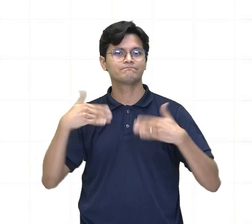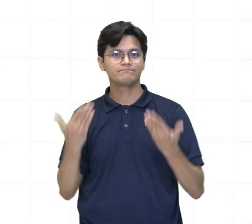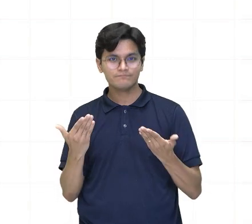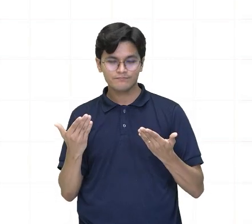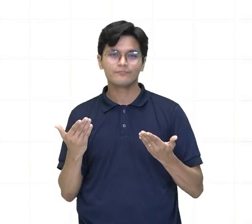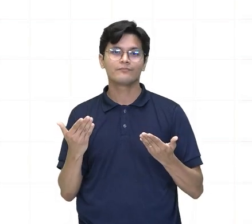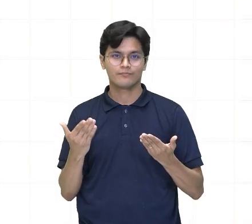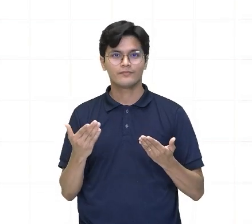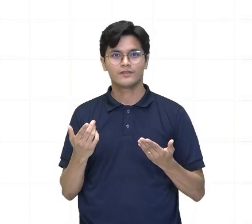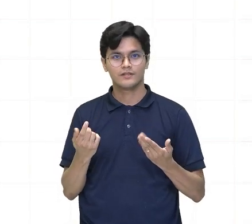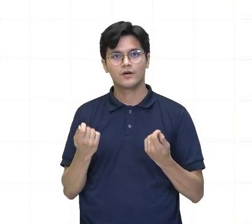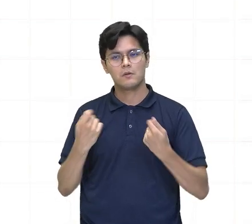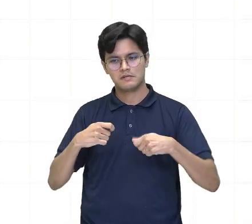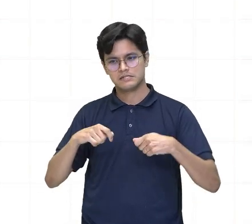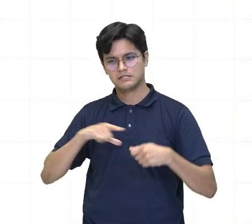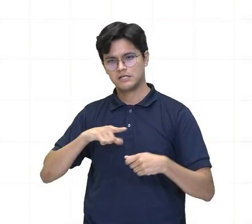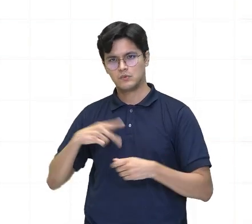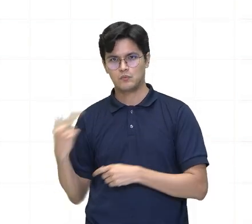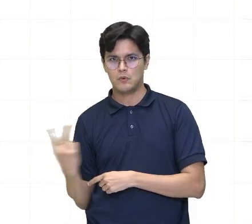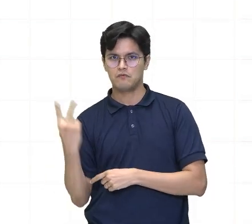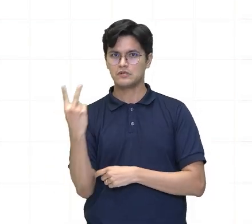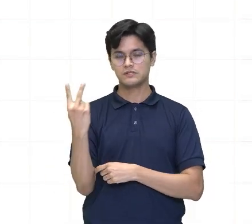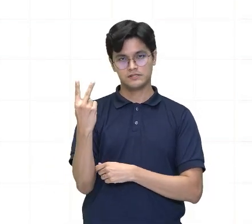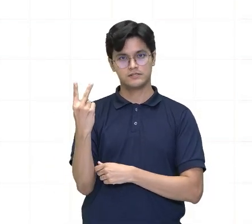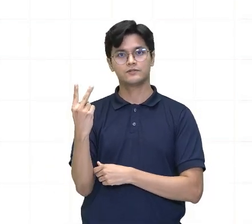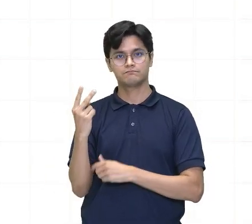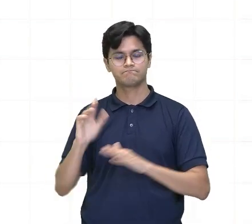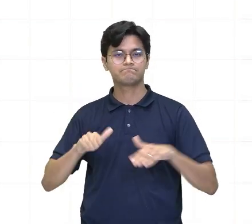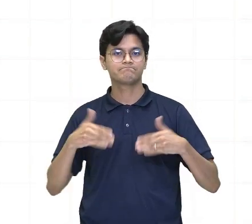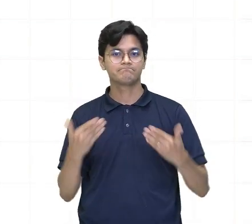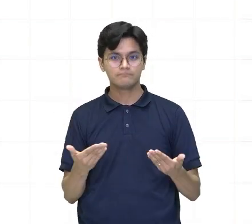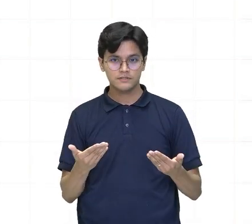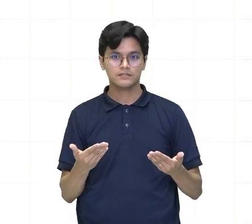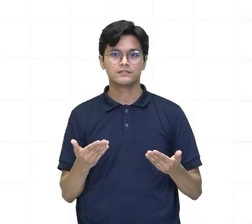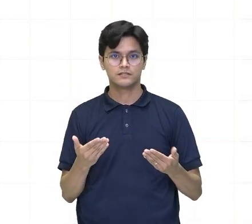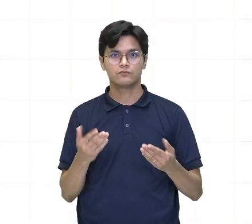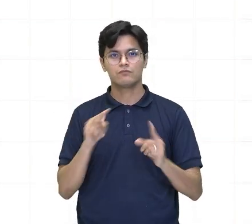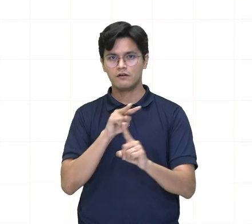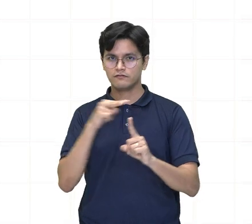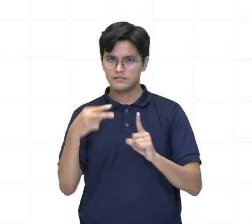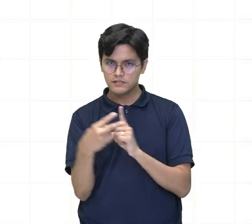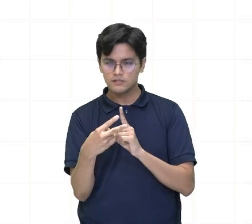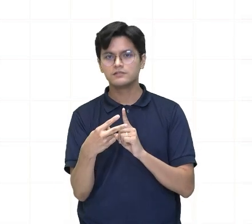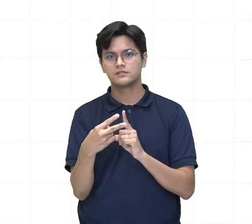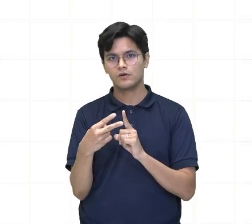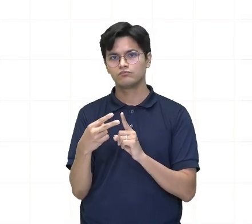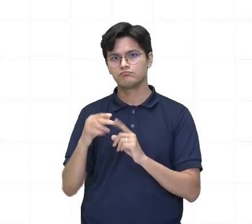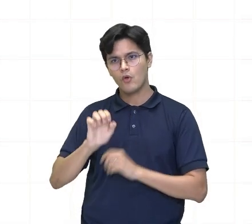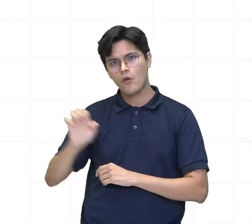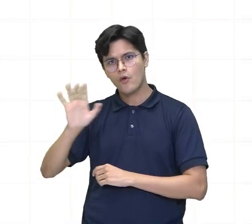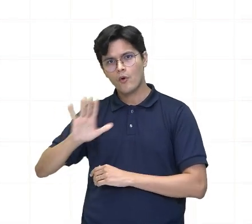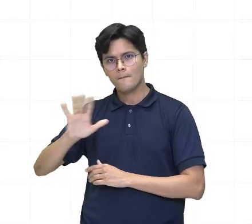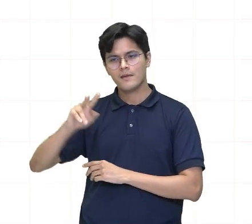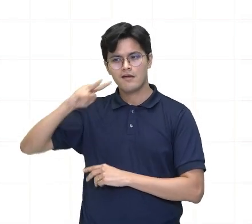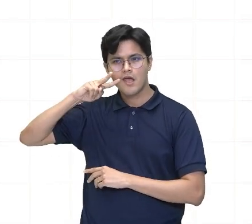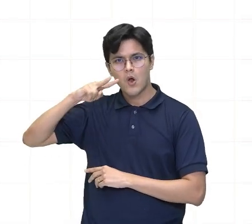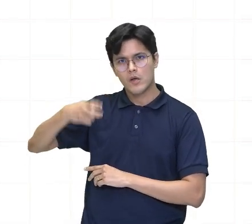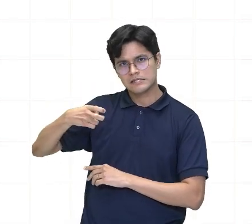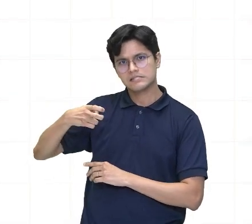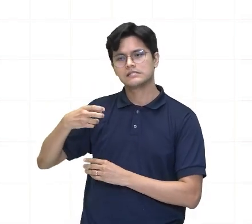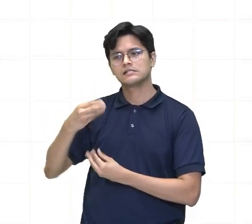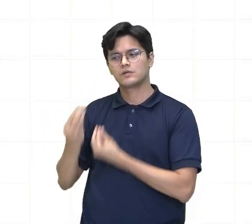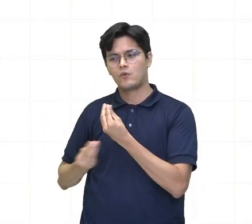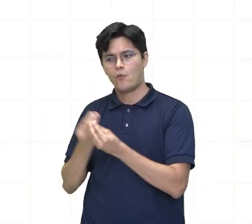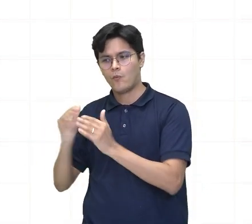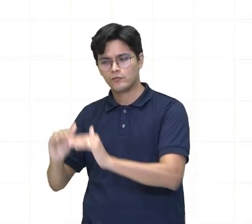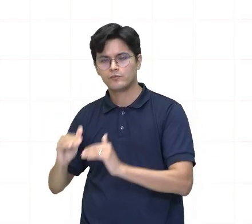ser supervalorizada. E para que essa visão europeia fosse valorizada, era necessário desprezar